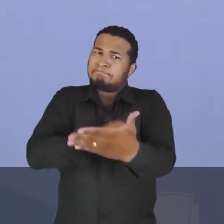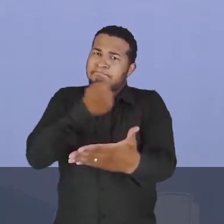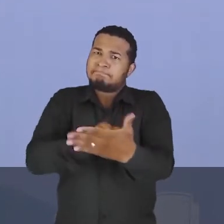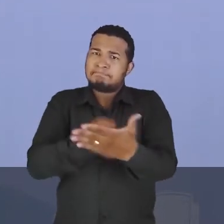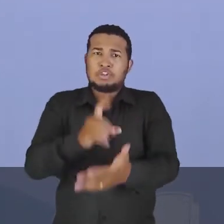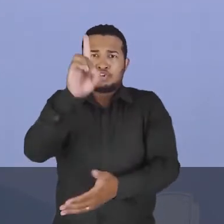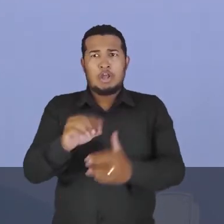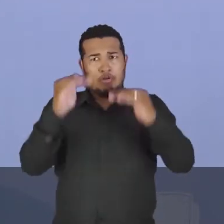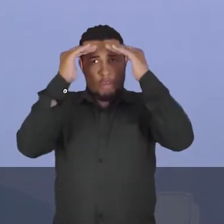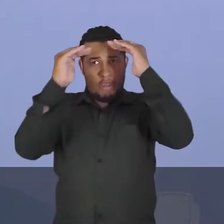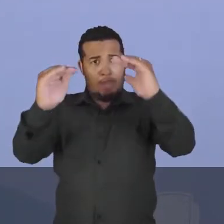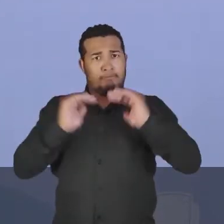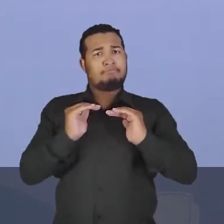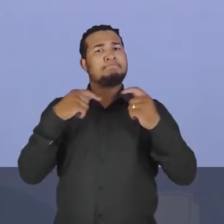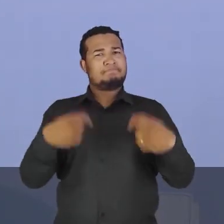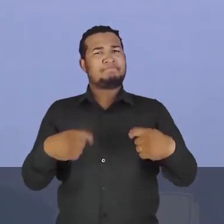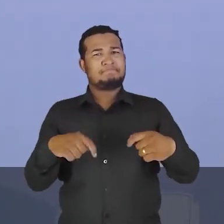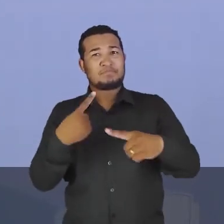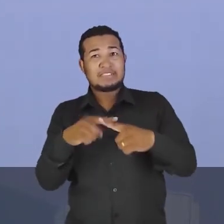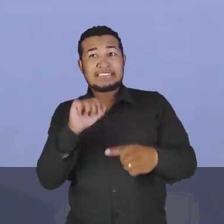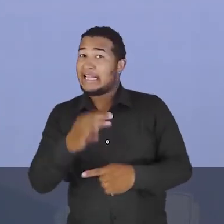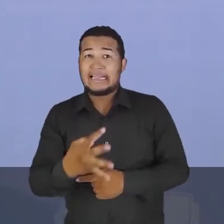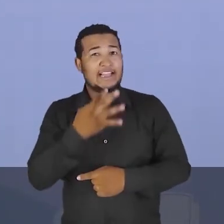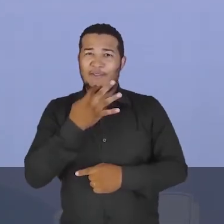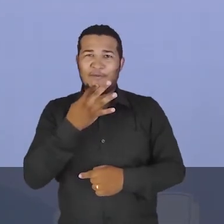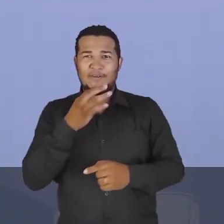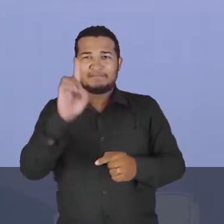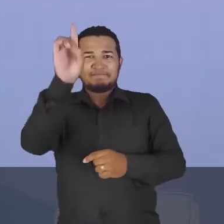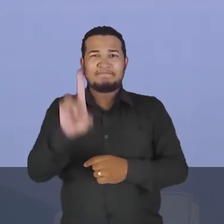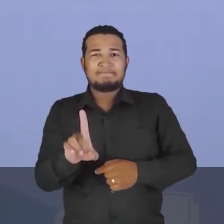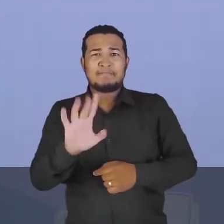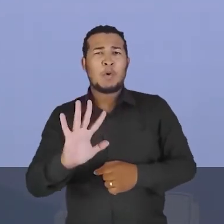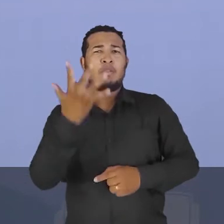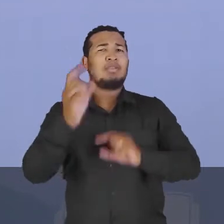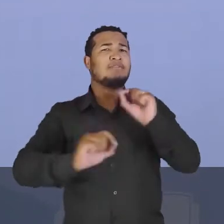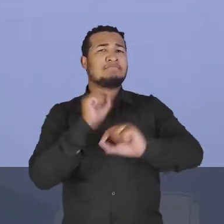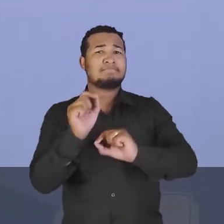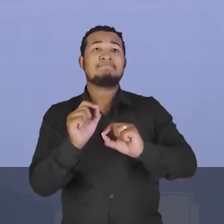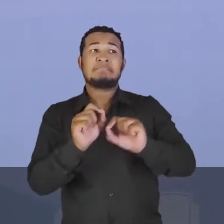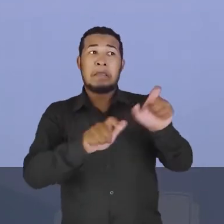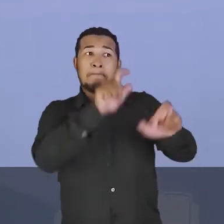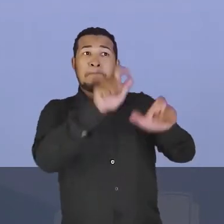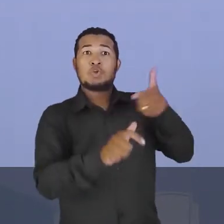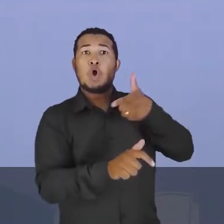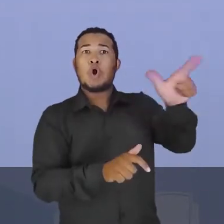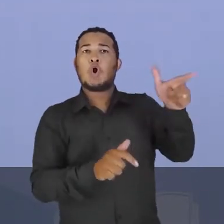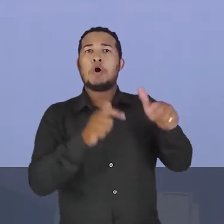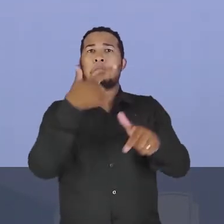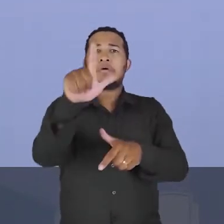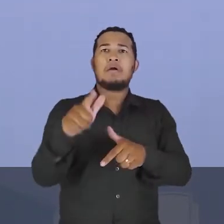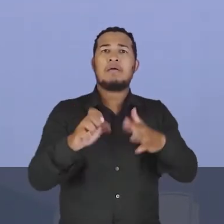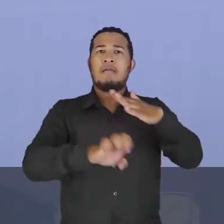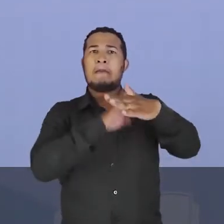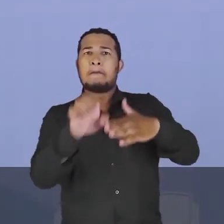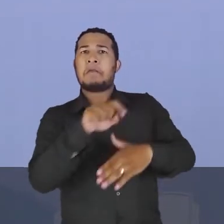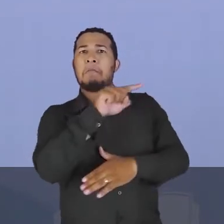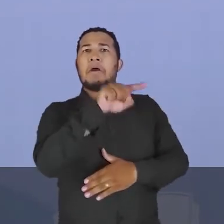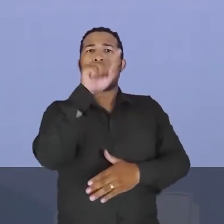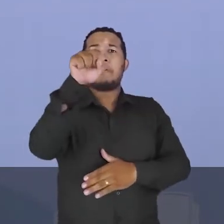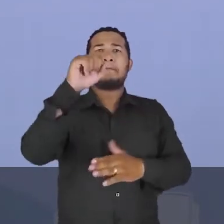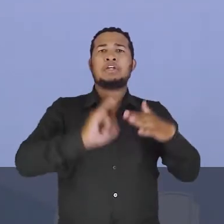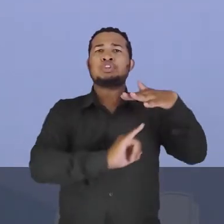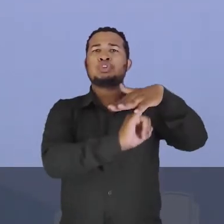sejam respeitados. Porque senão, se a gente não conhece os nossos direitos, o que acontece? Outras pessoas, outras empresas,